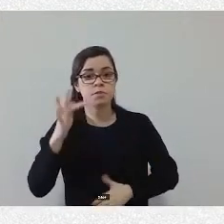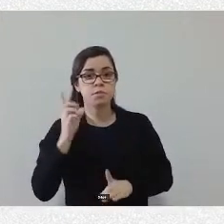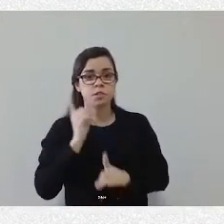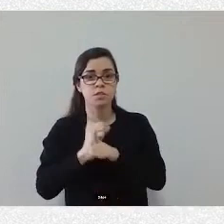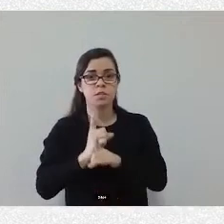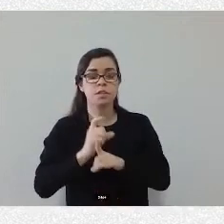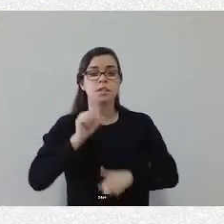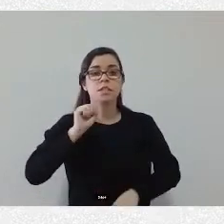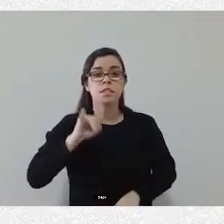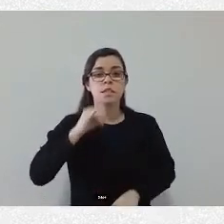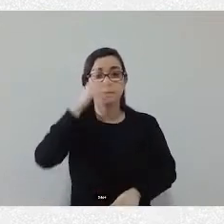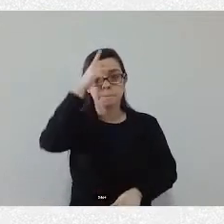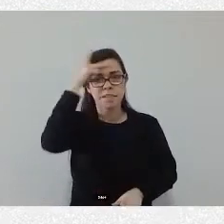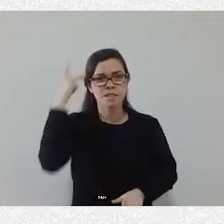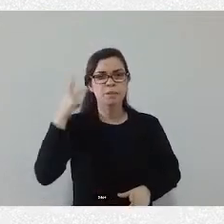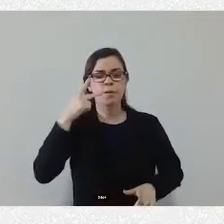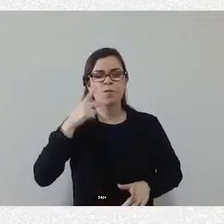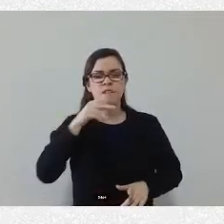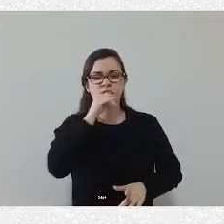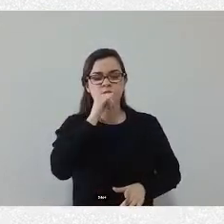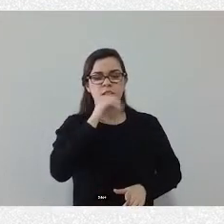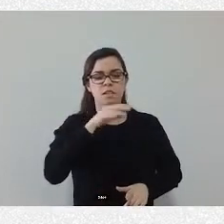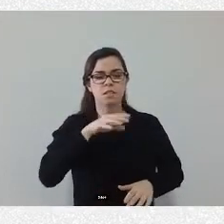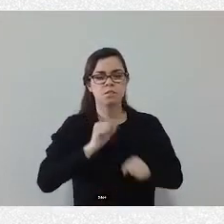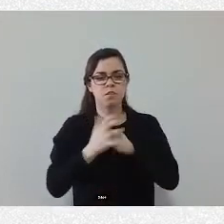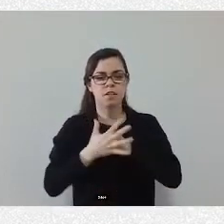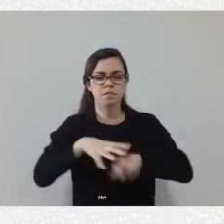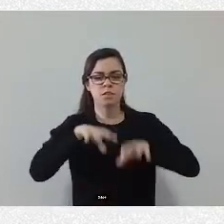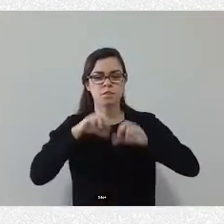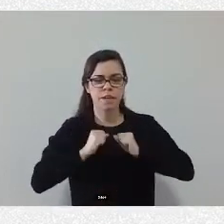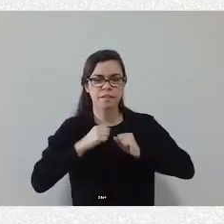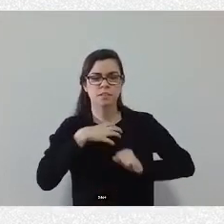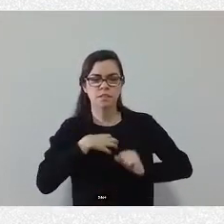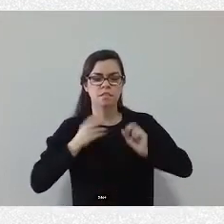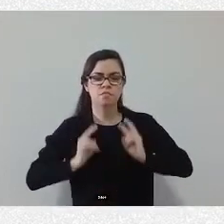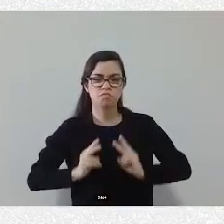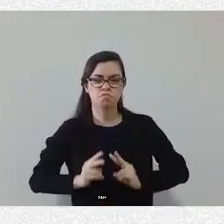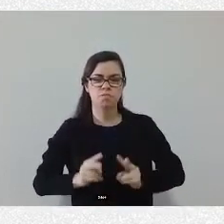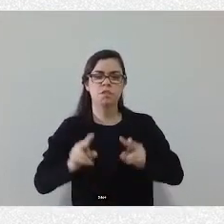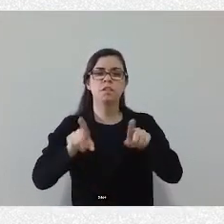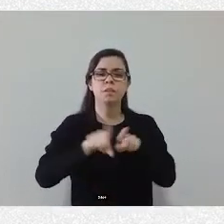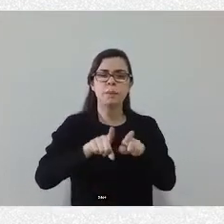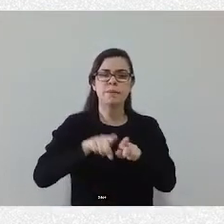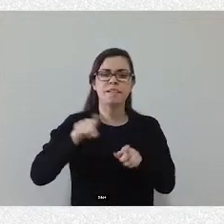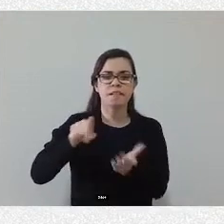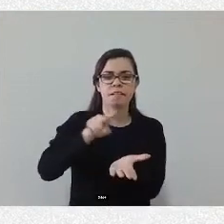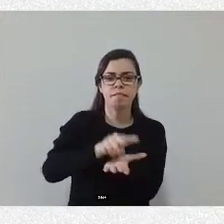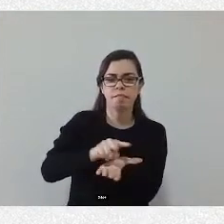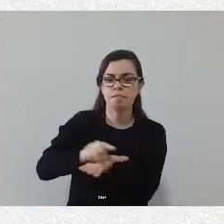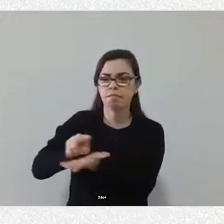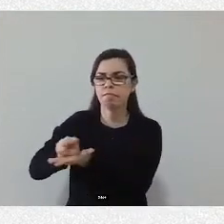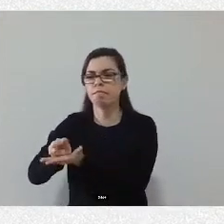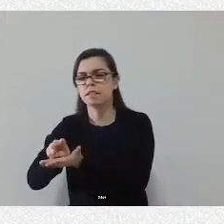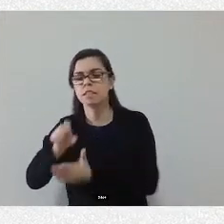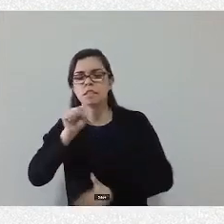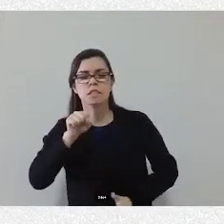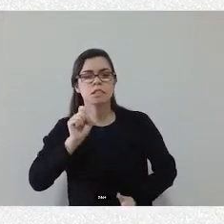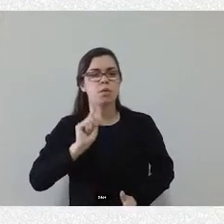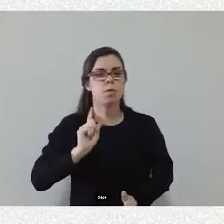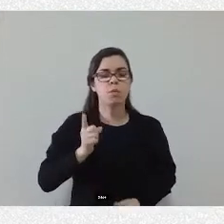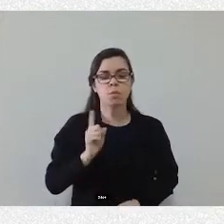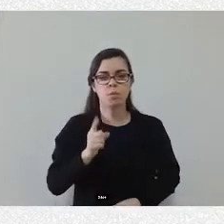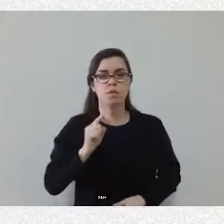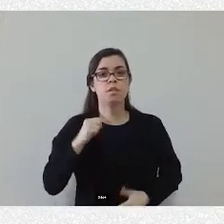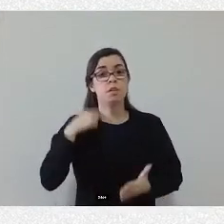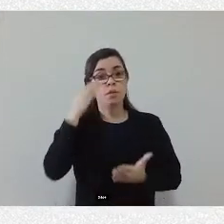nos sintomas de longo prazo, nas hospitalizações, casos graves. Então, acredito sim que esses resultados vão ser muito úteis aí para os